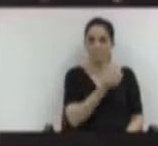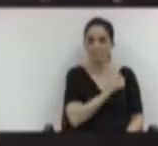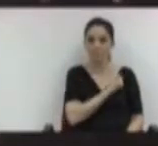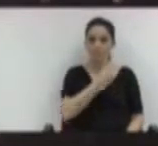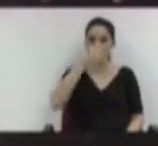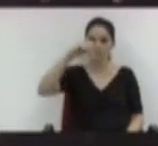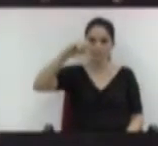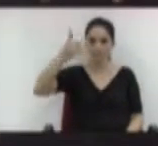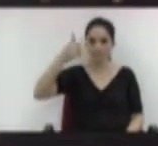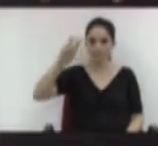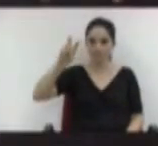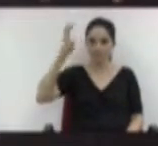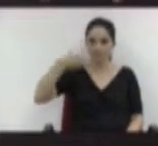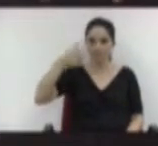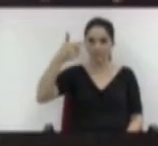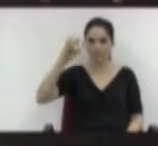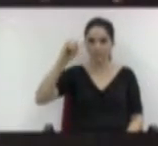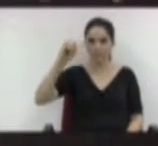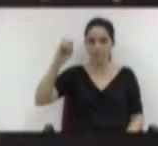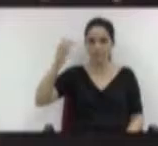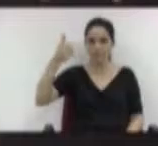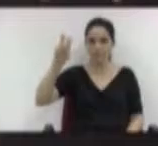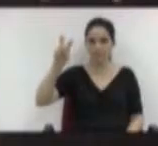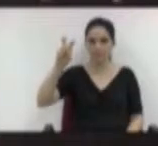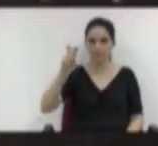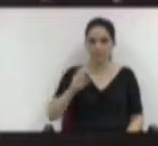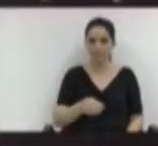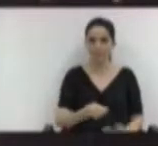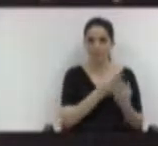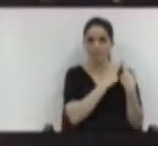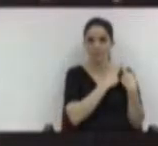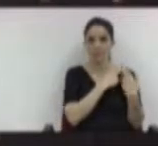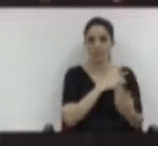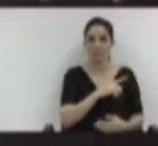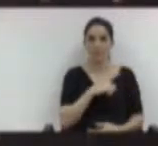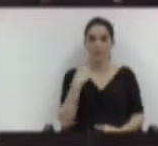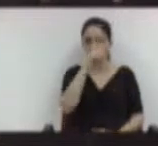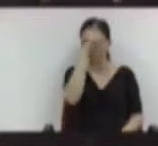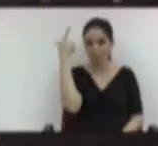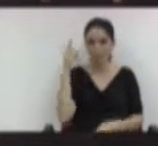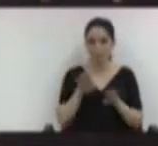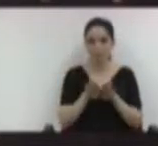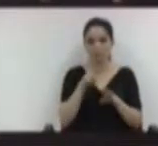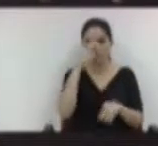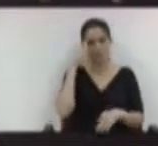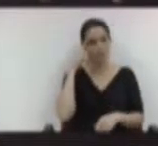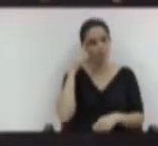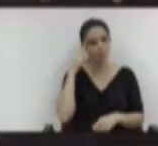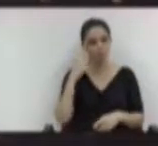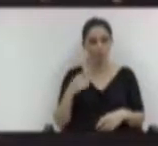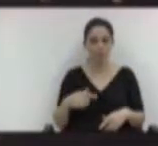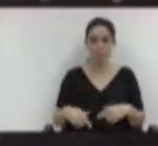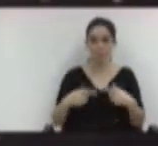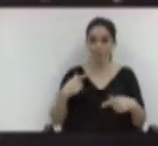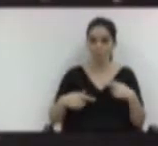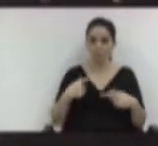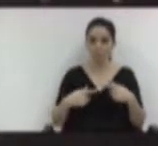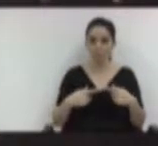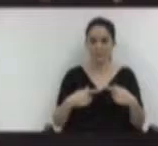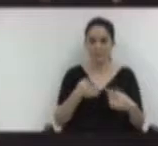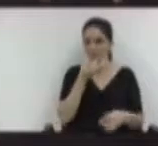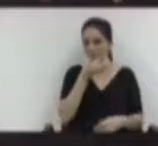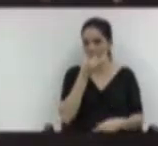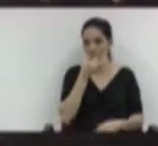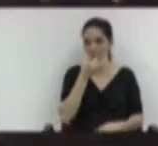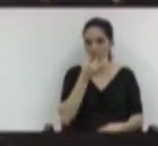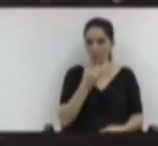Requerimento 915/2015. Autor, vereador Luizinho da Casaquil e vereador doutor Júlio. O requerimento número